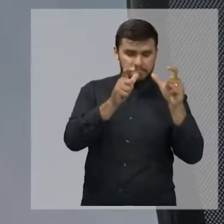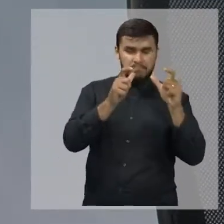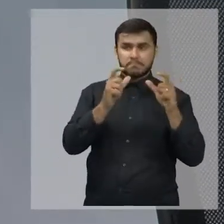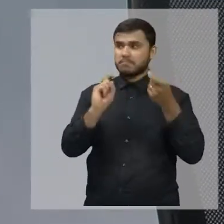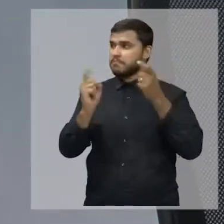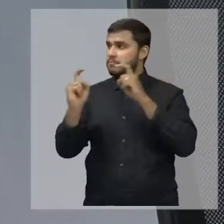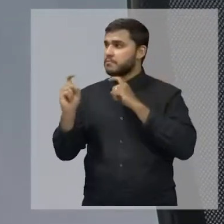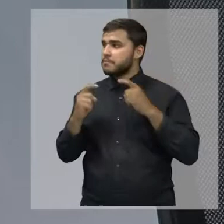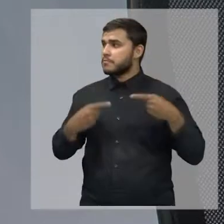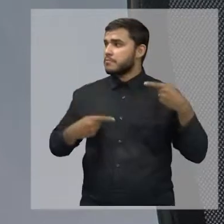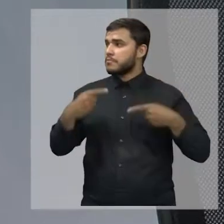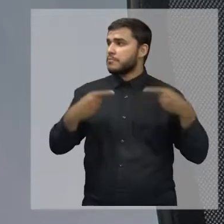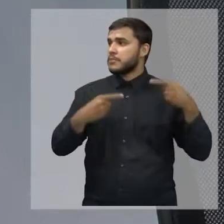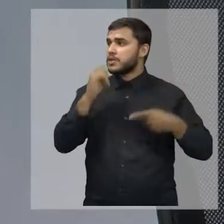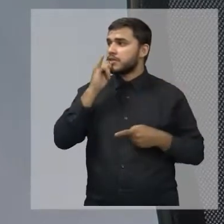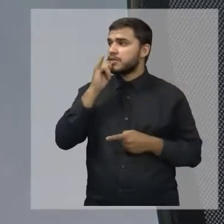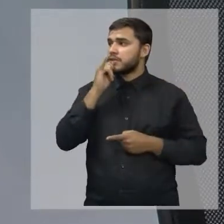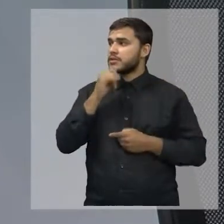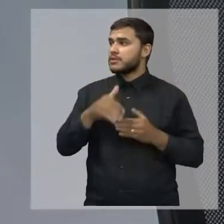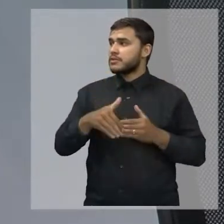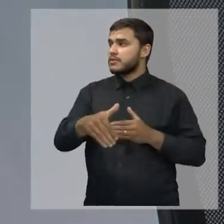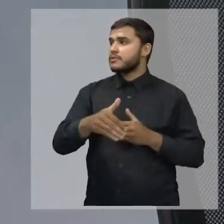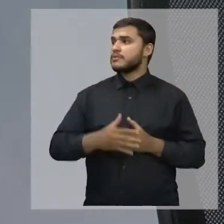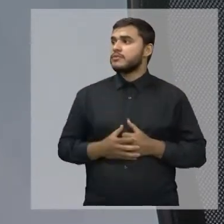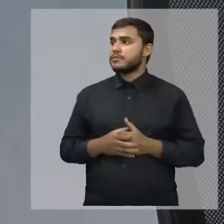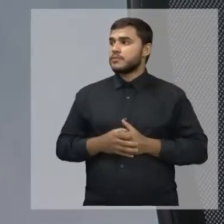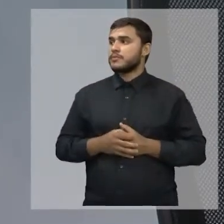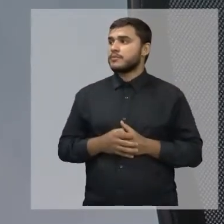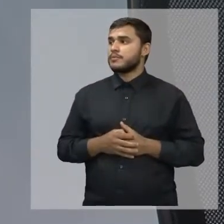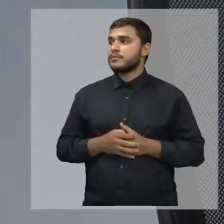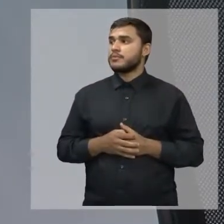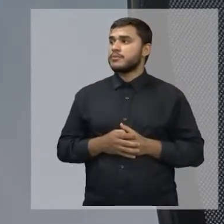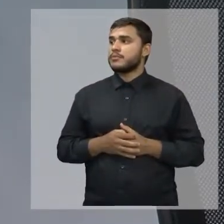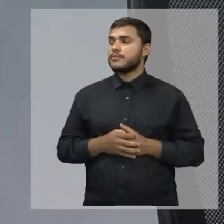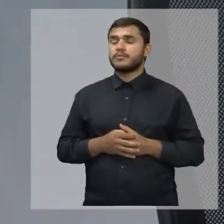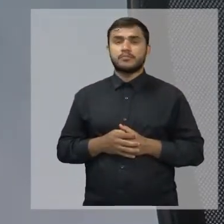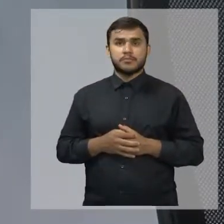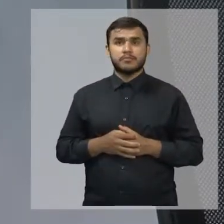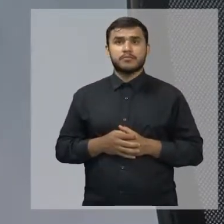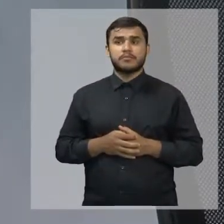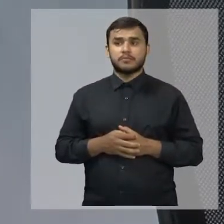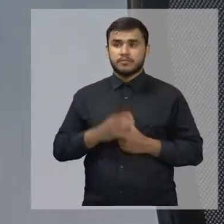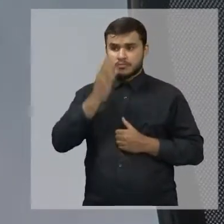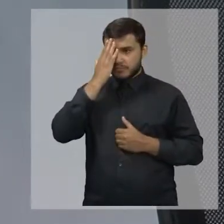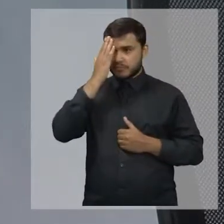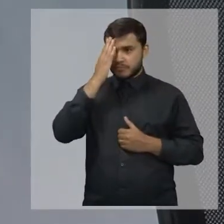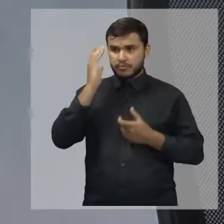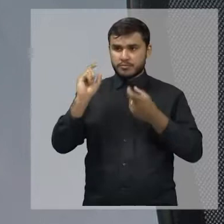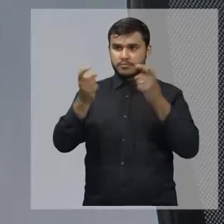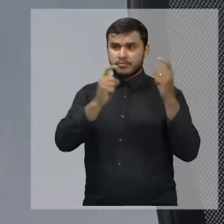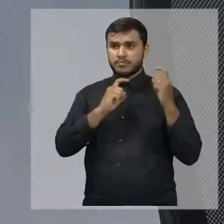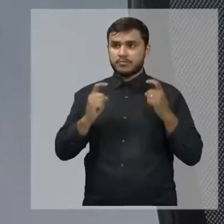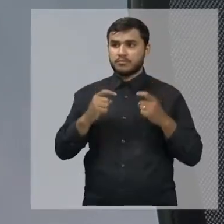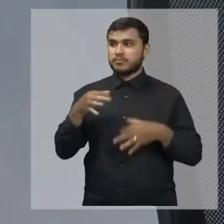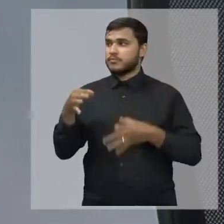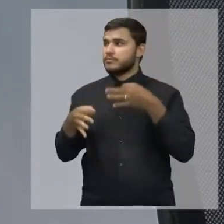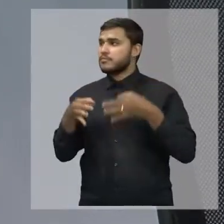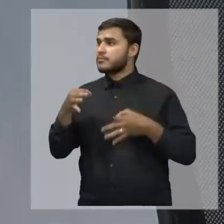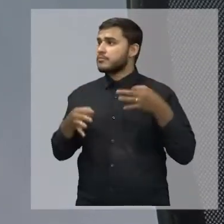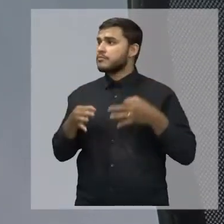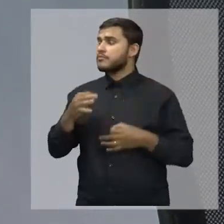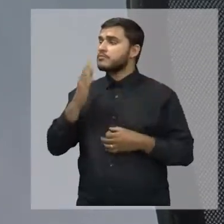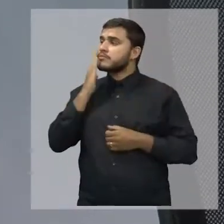política. Quer dizer, agora nós estamos no momento em que a questão é mérito, a questão é técnico-jurídica. E a gente